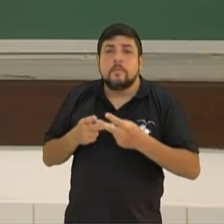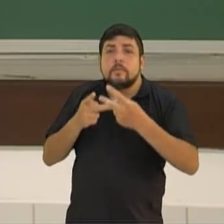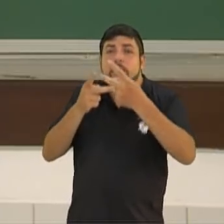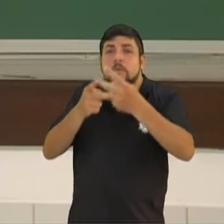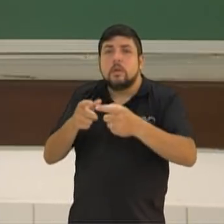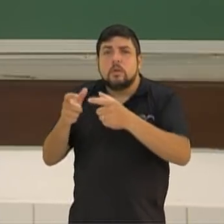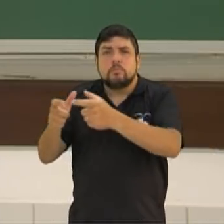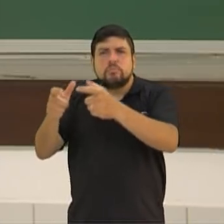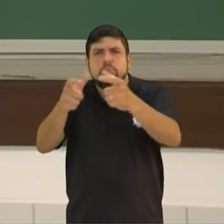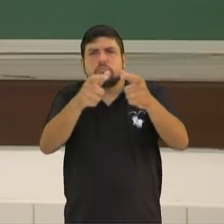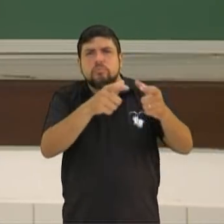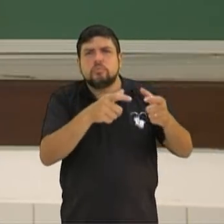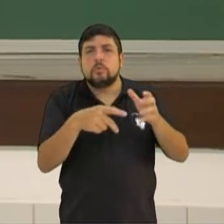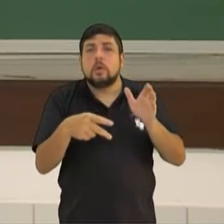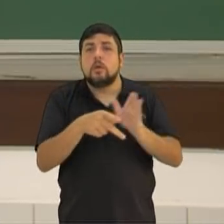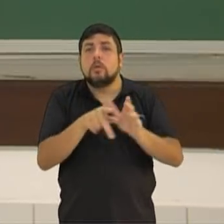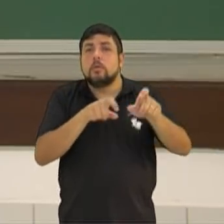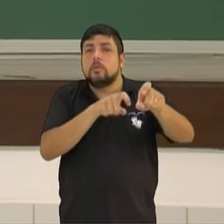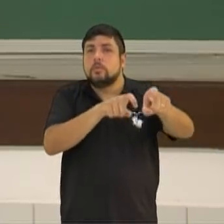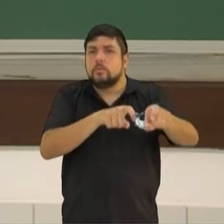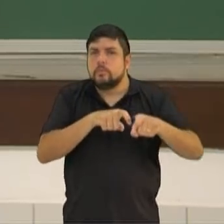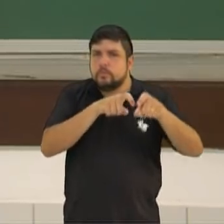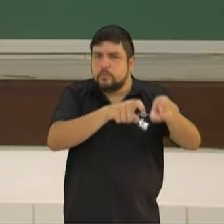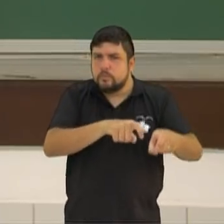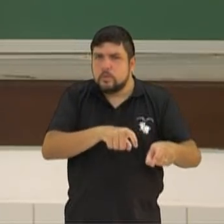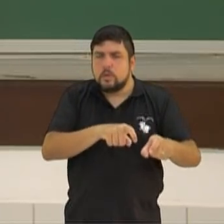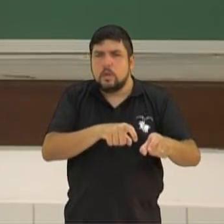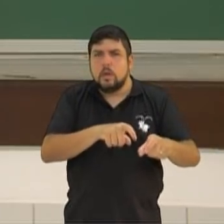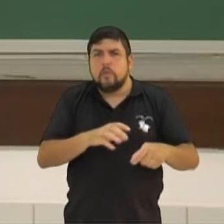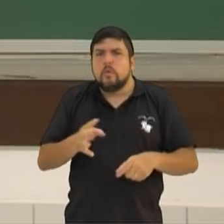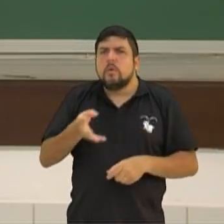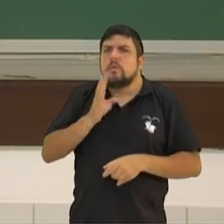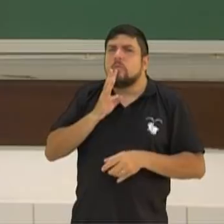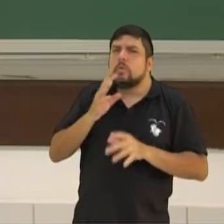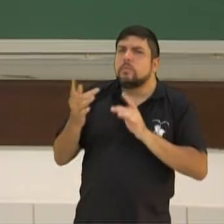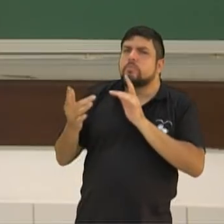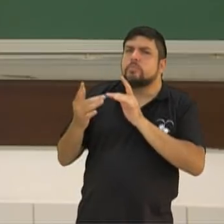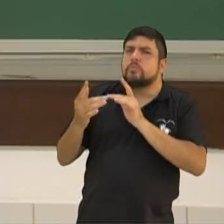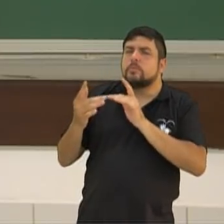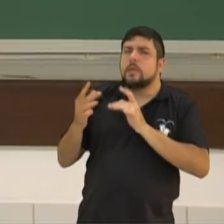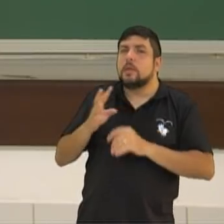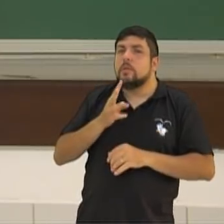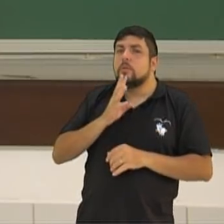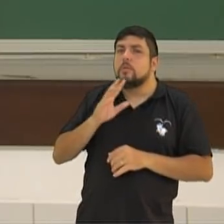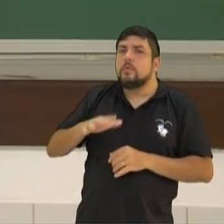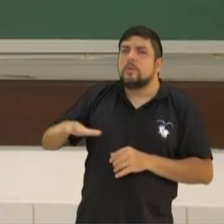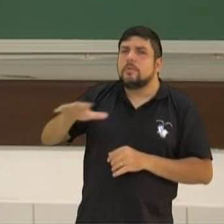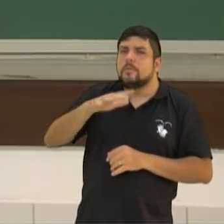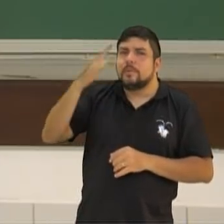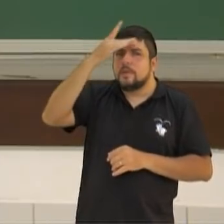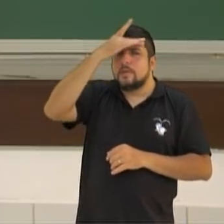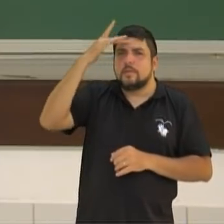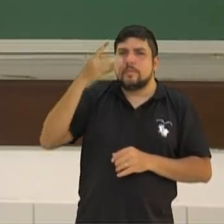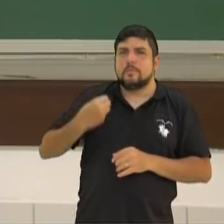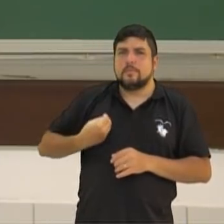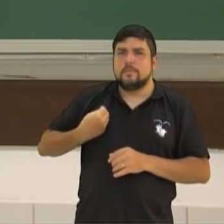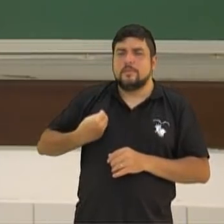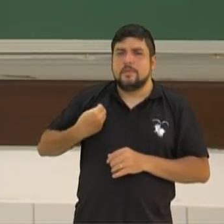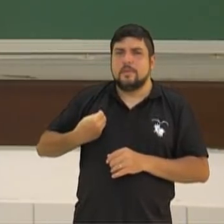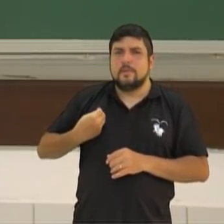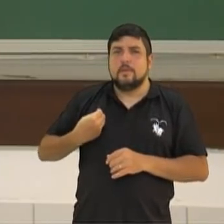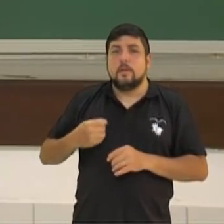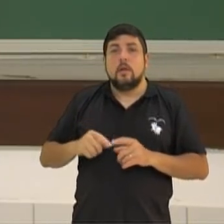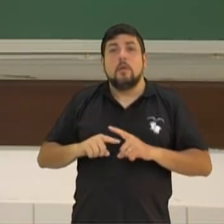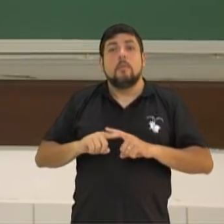da área rural, por exemplo, né, fazendo amigos, conhecendo as pessoas que moram nesses lugares, mas isso